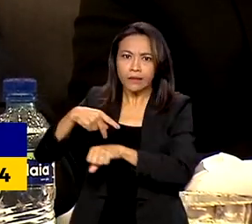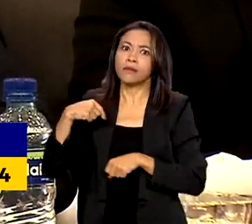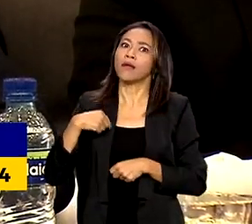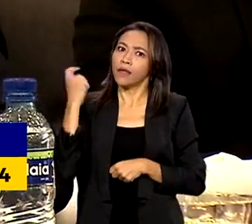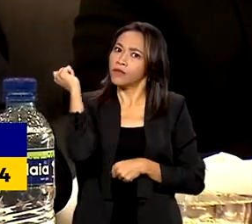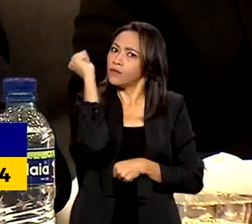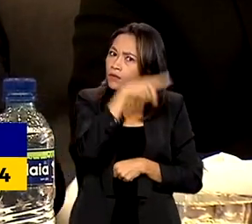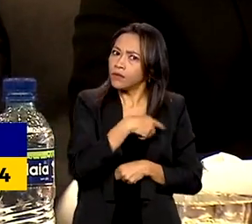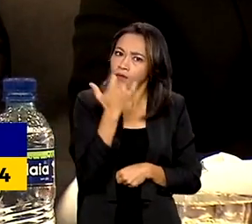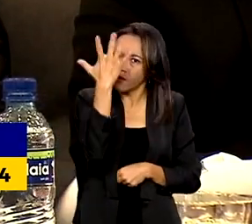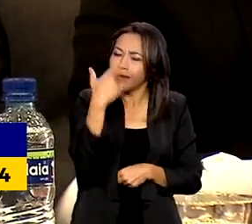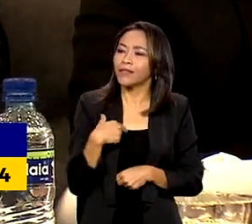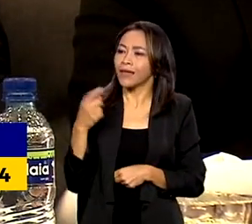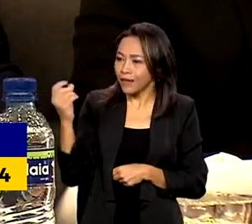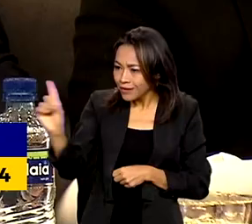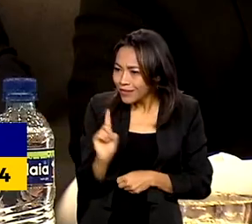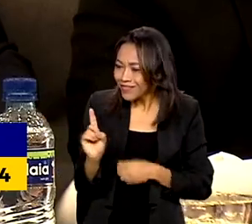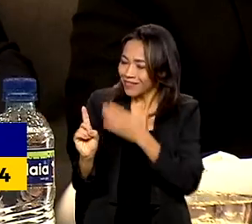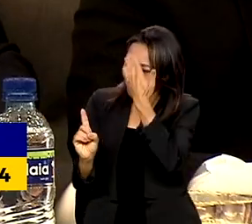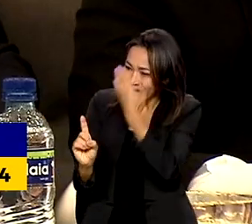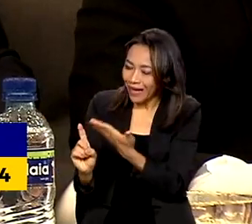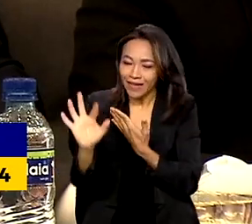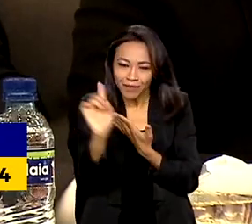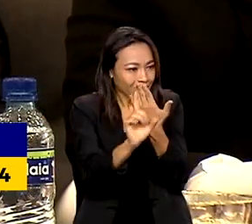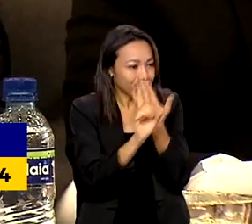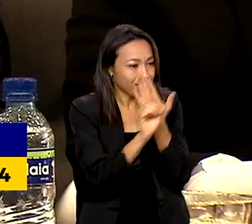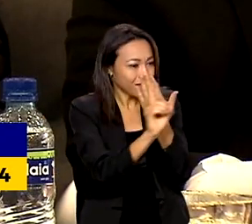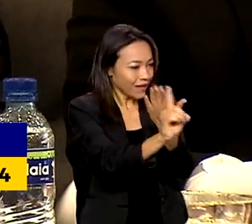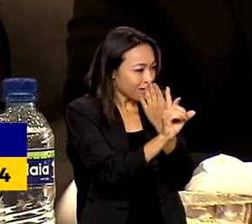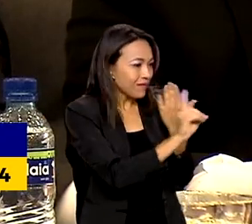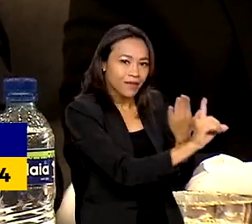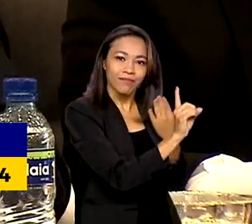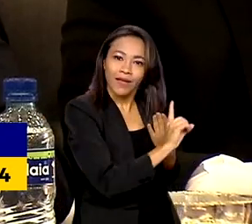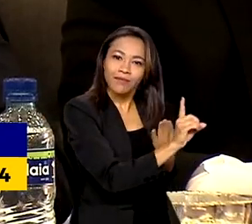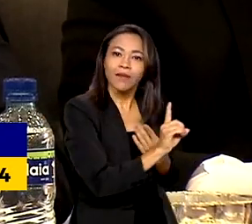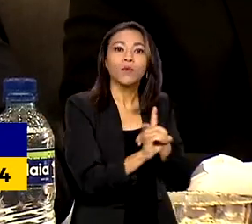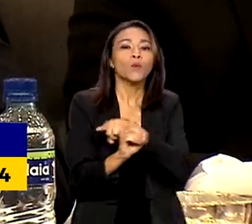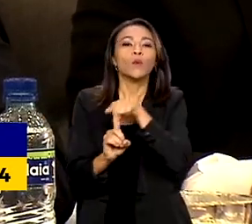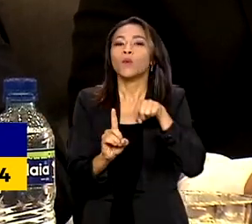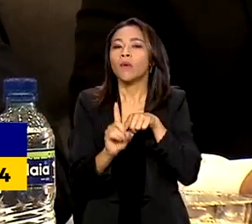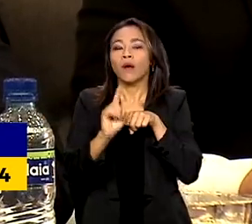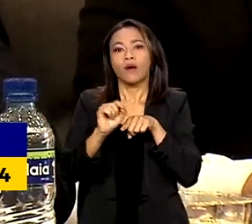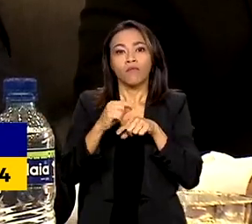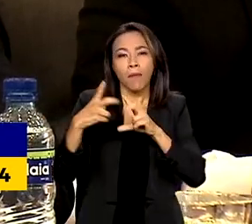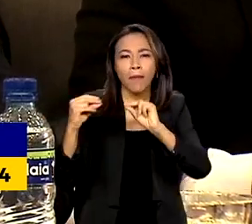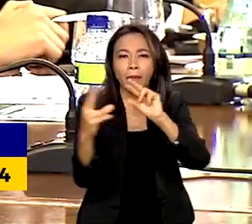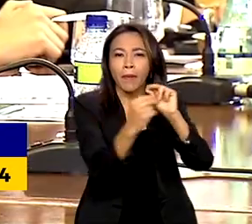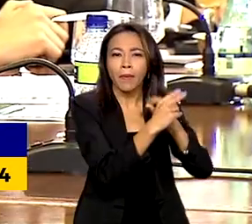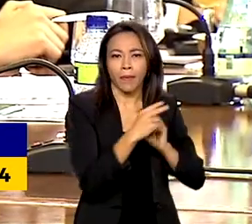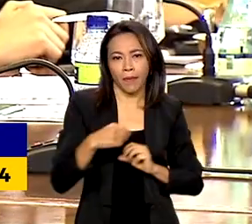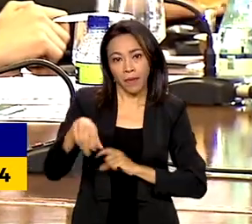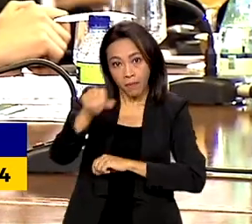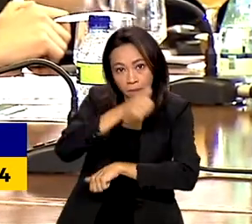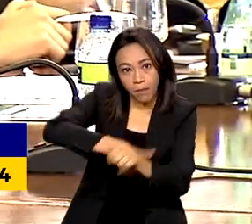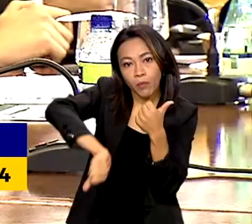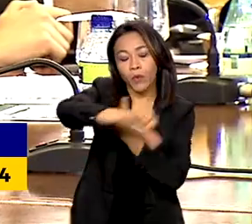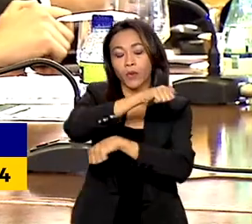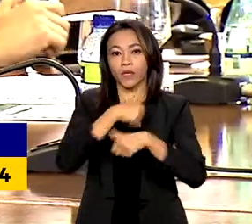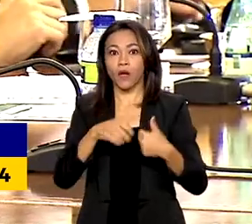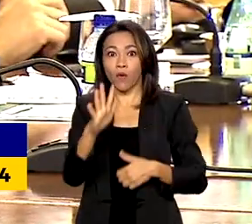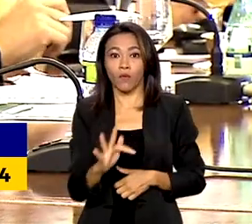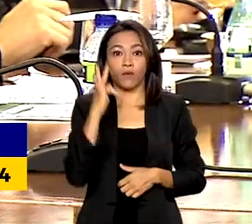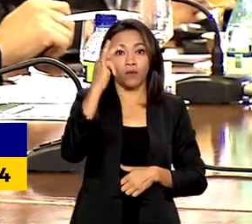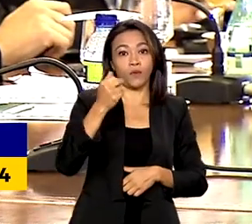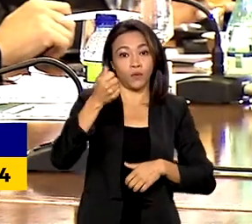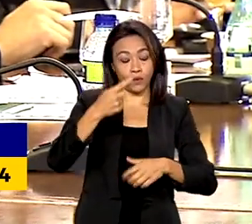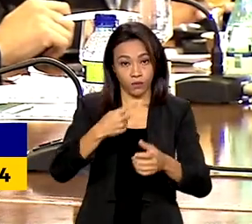anfitrião, agradecia a presença e começava uma conversa que ele espera mudar o futuro do continente. O ideal de uma América do Sul